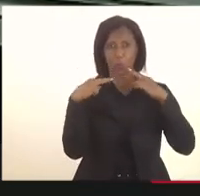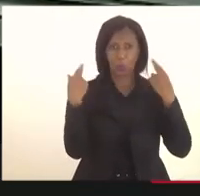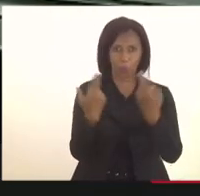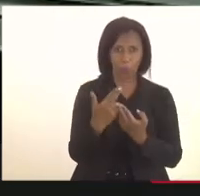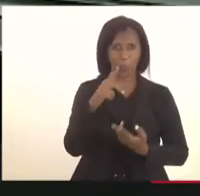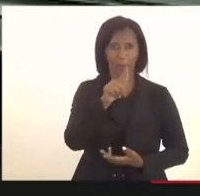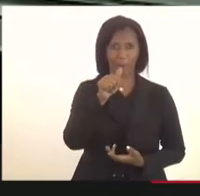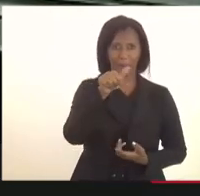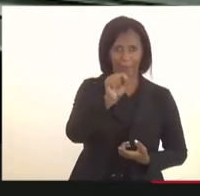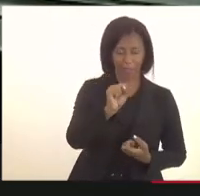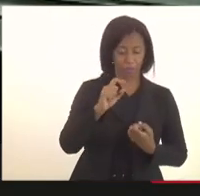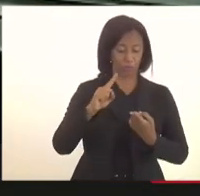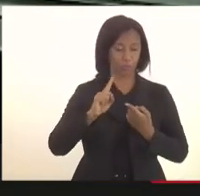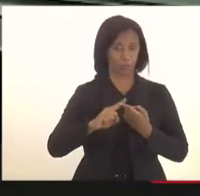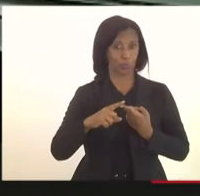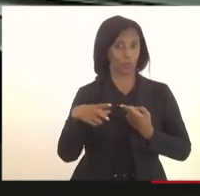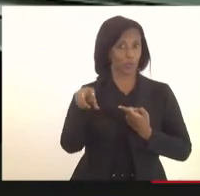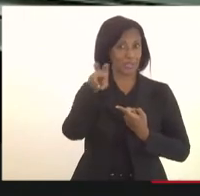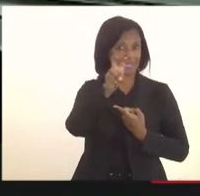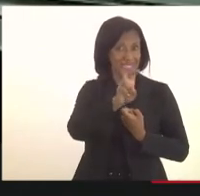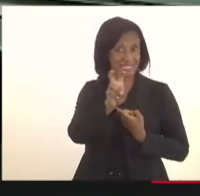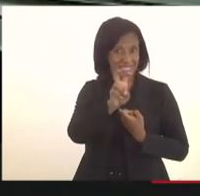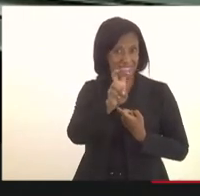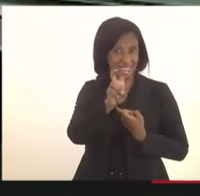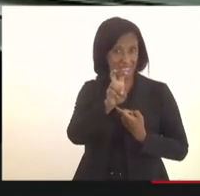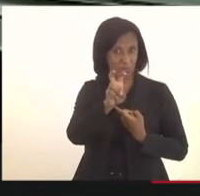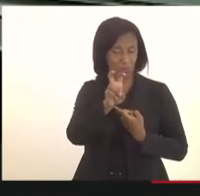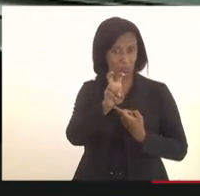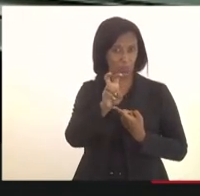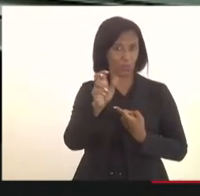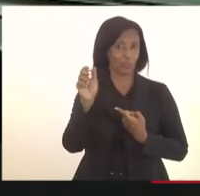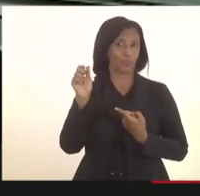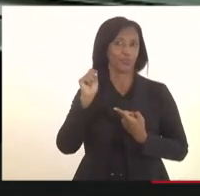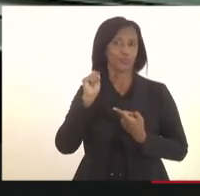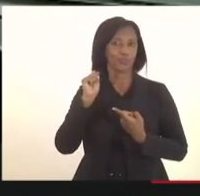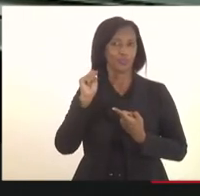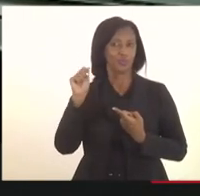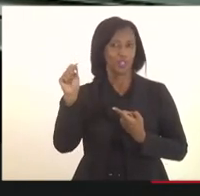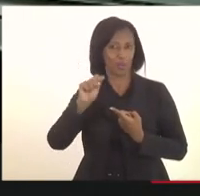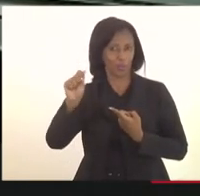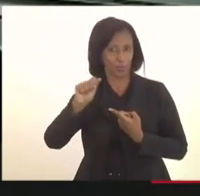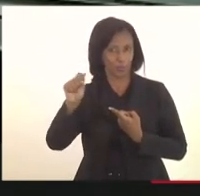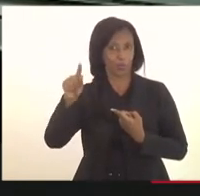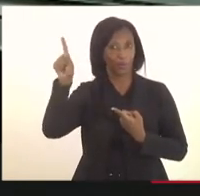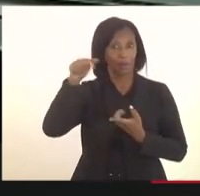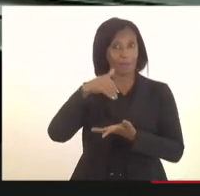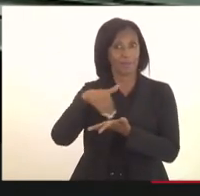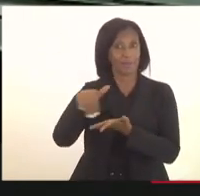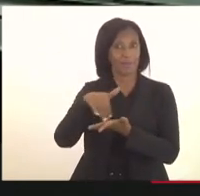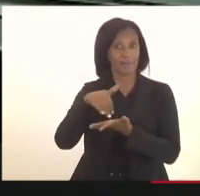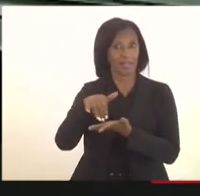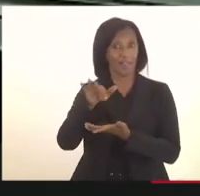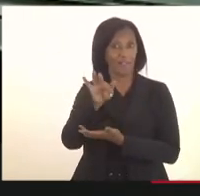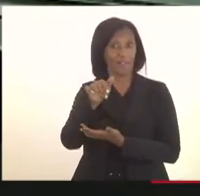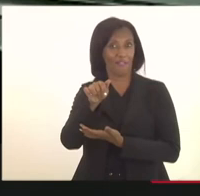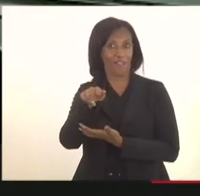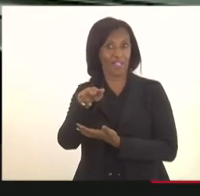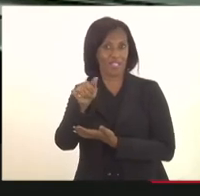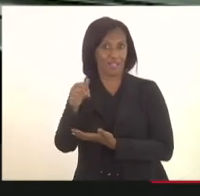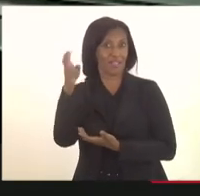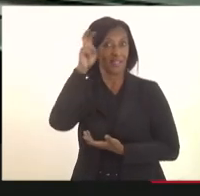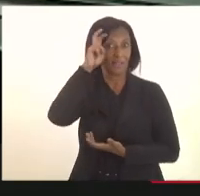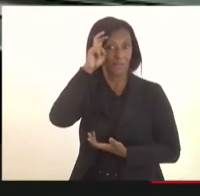Um no dia 5/8, lá na Secretaria de Fazenda, é uma